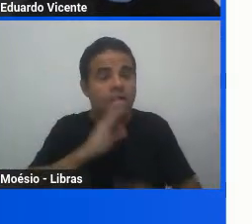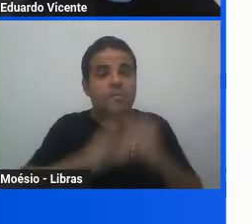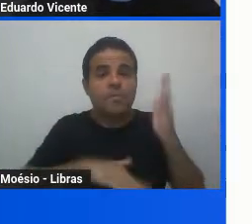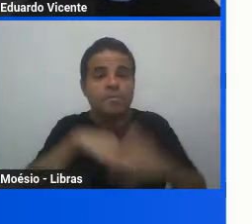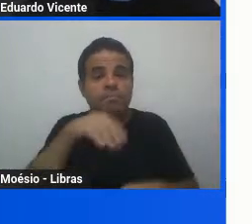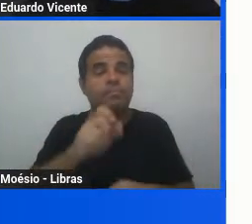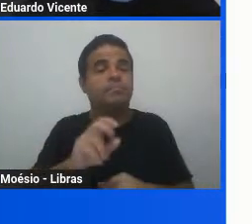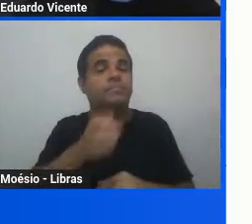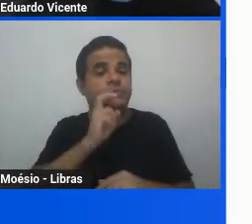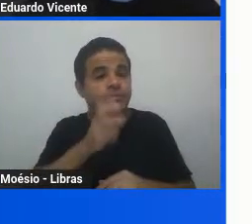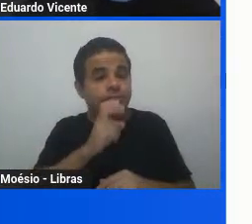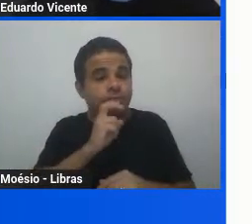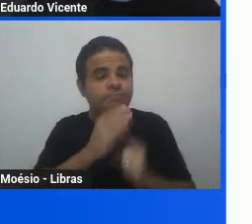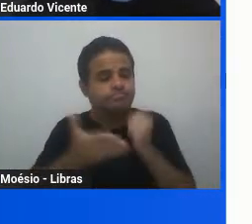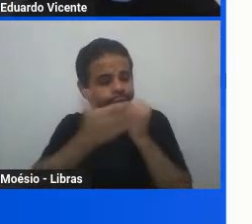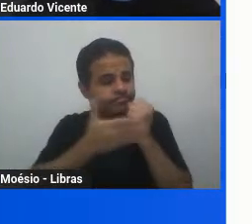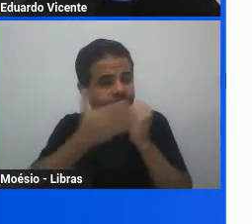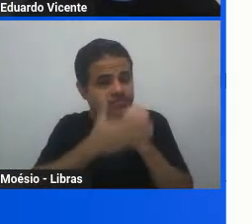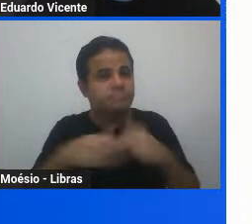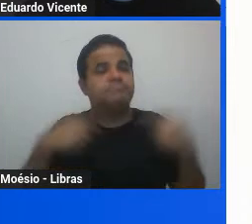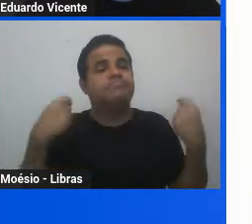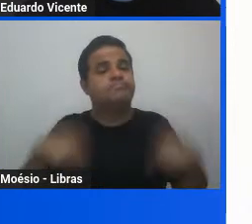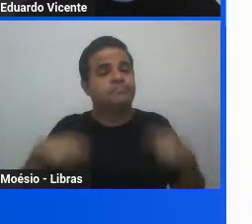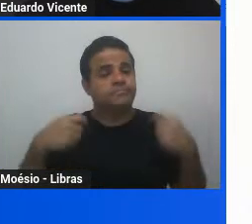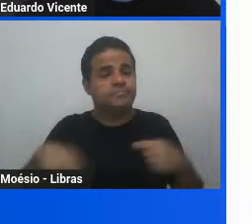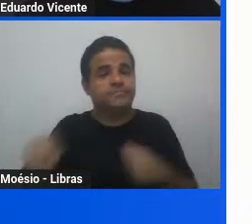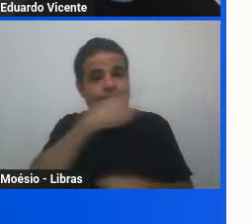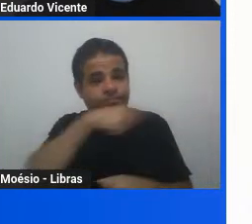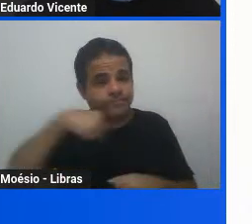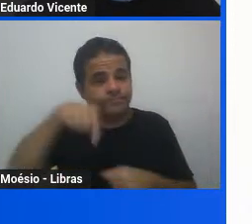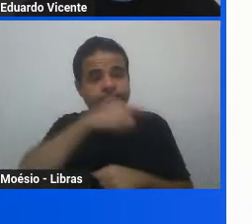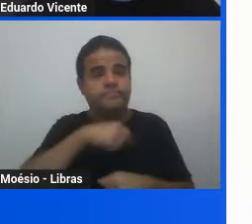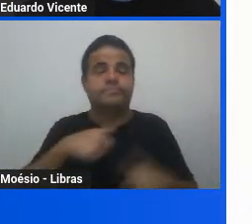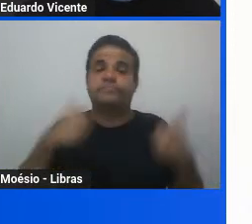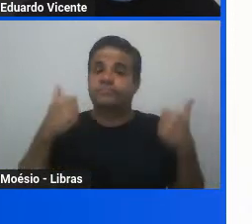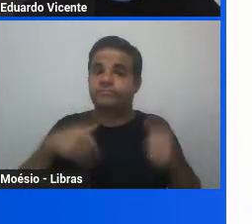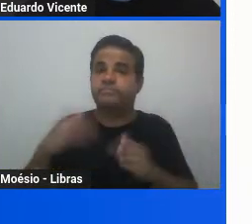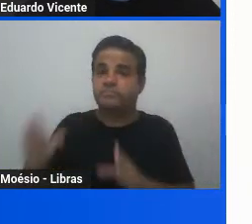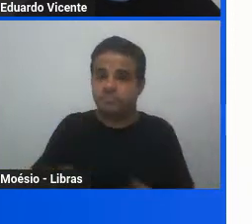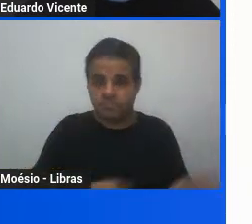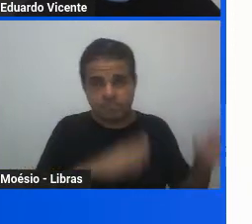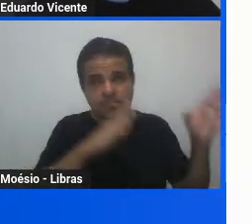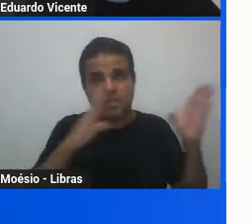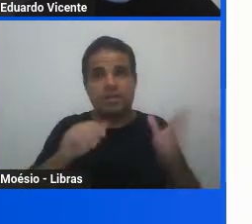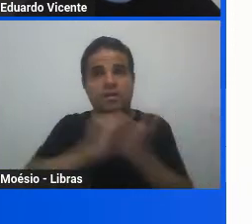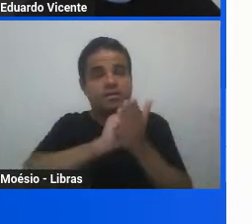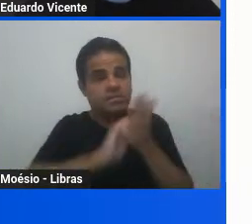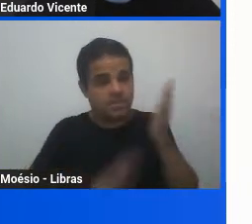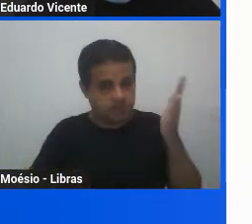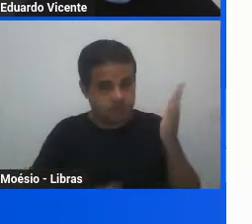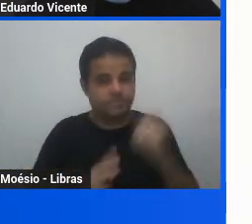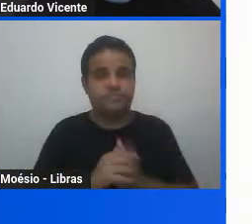socorros básicos, né, quando nós estamos aí durante nossa atividade laboral.